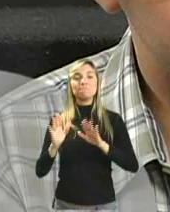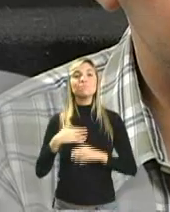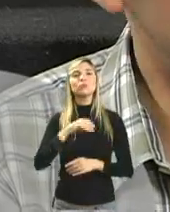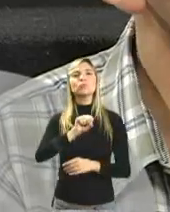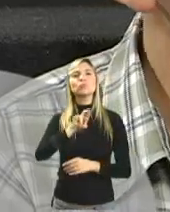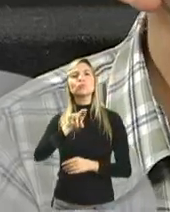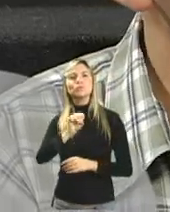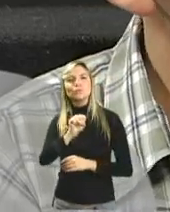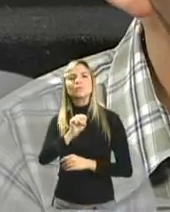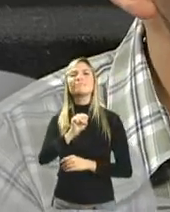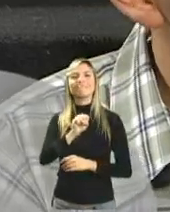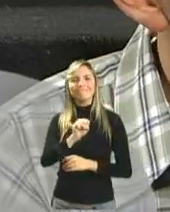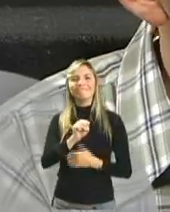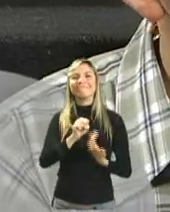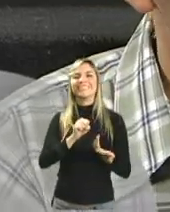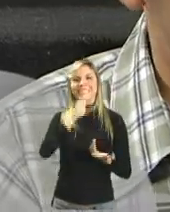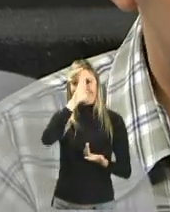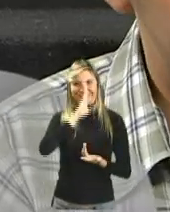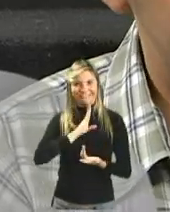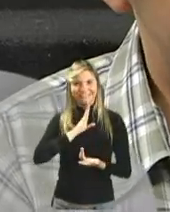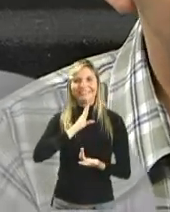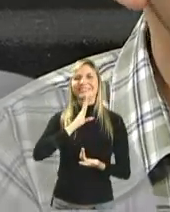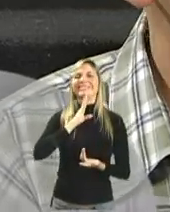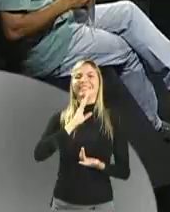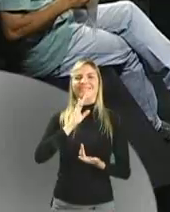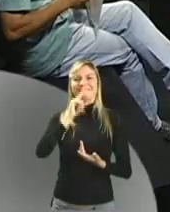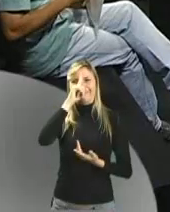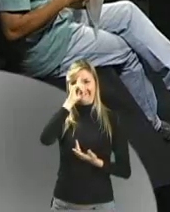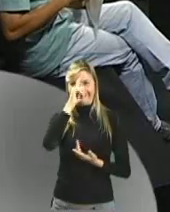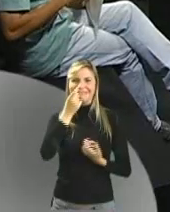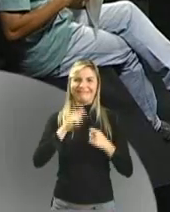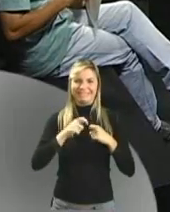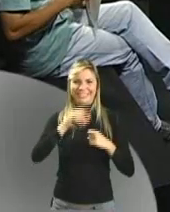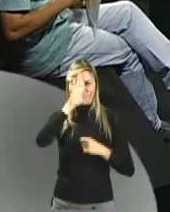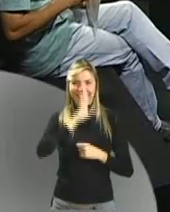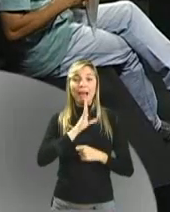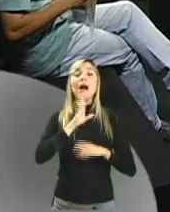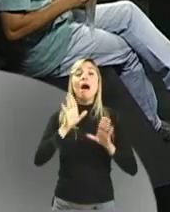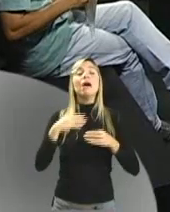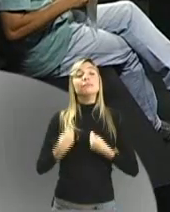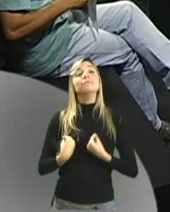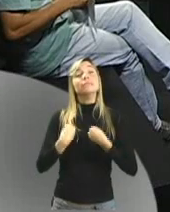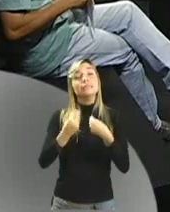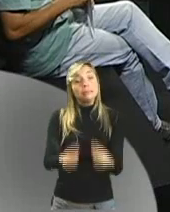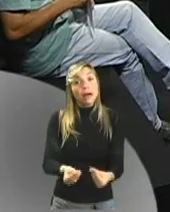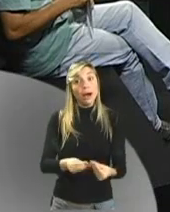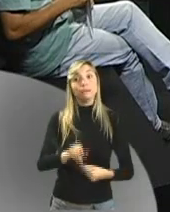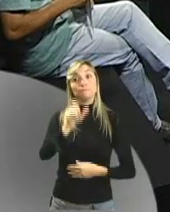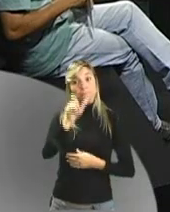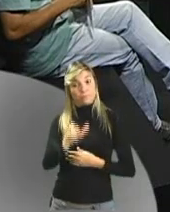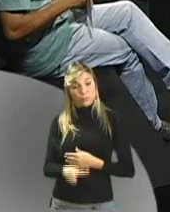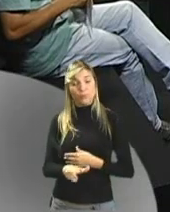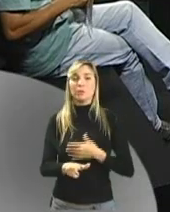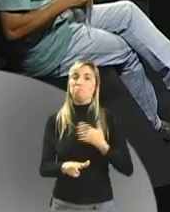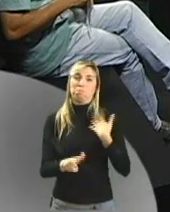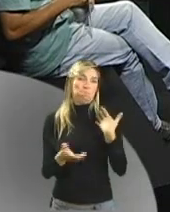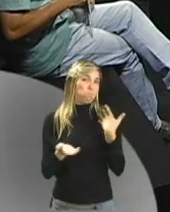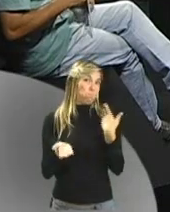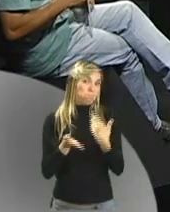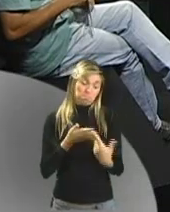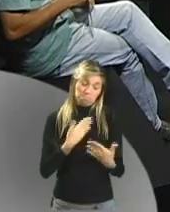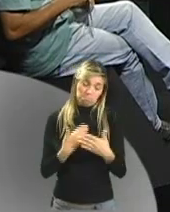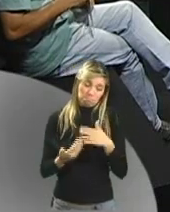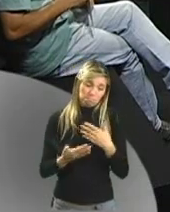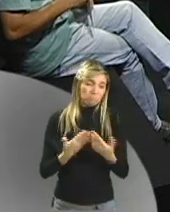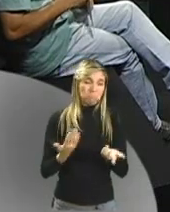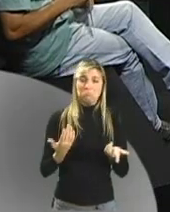O Sistema Único de Saúde, ele garante a esses profissionais, a esses pacientes, o acesso